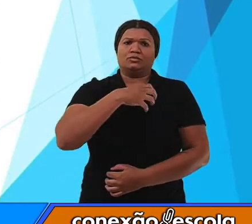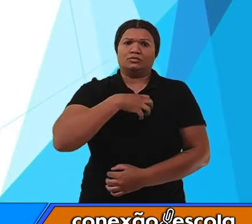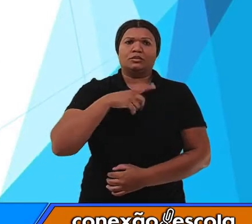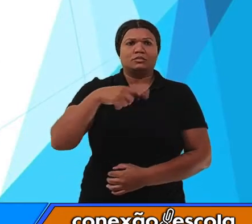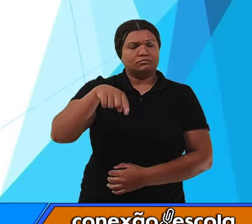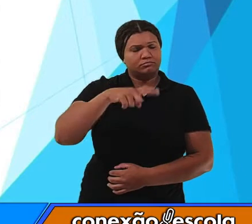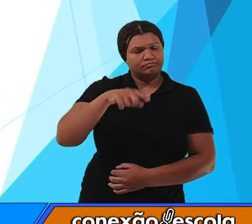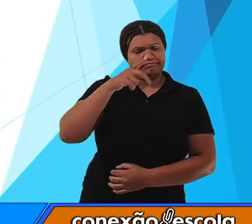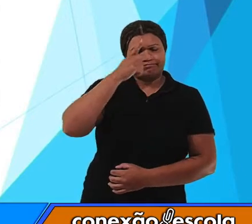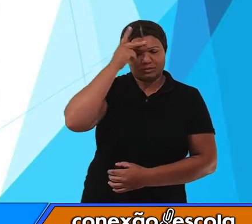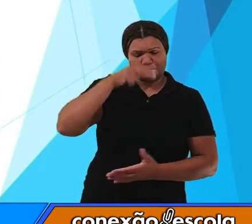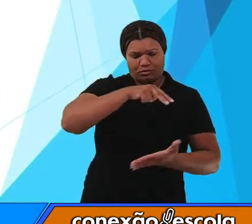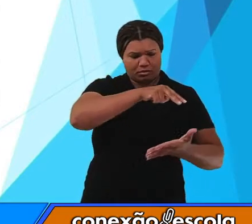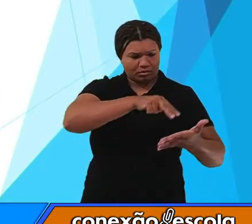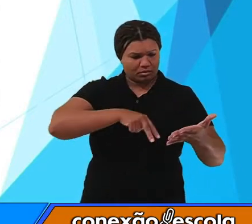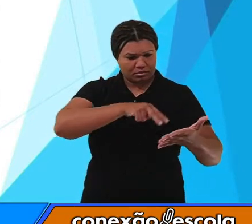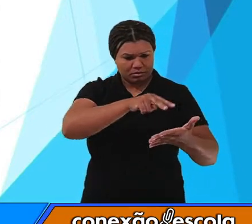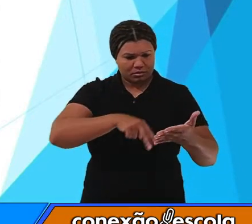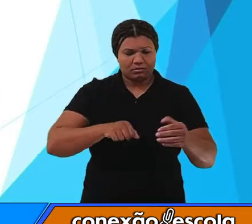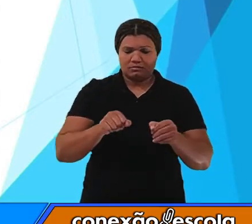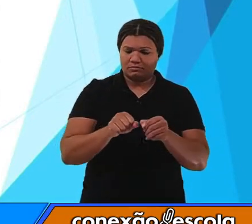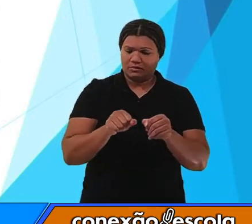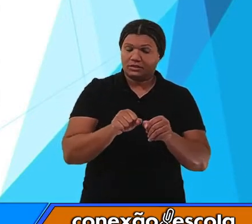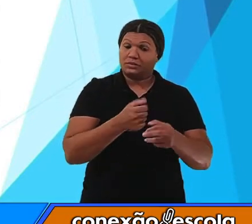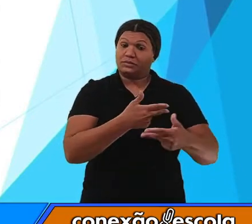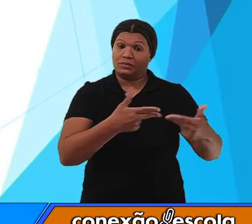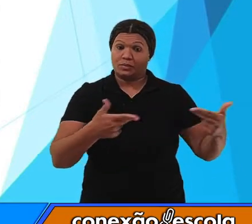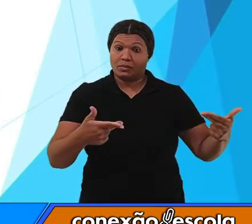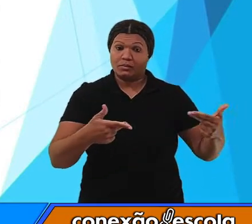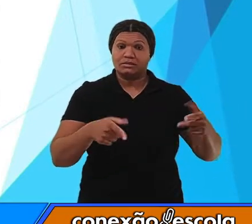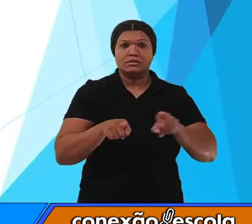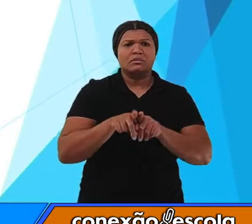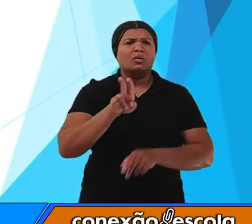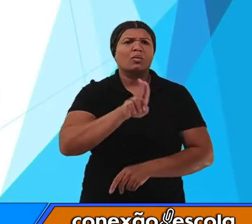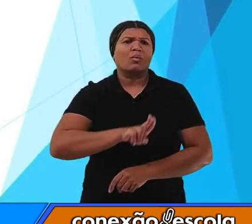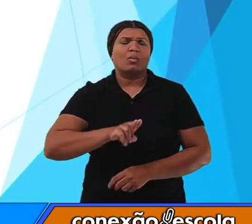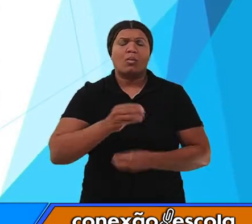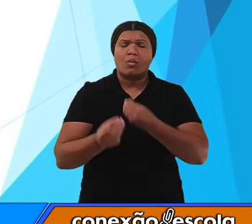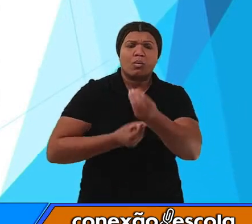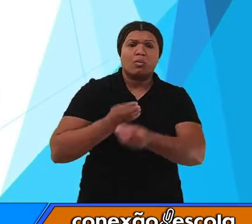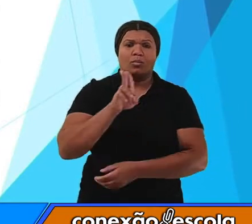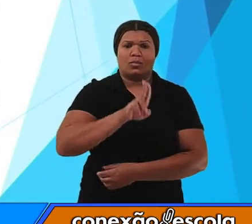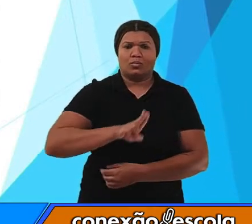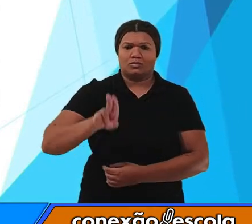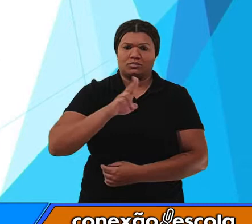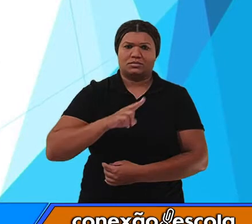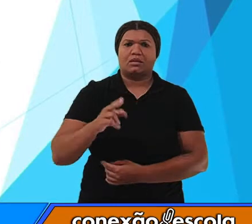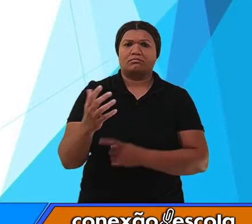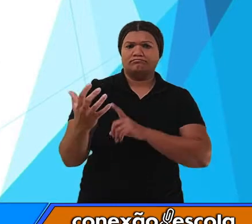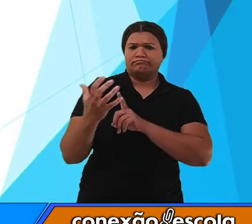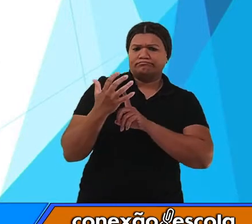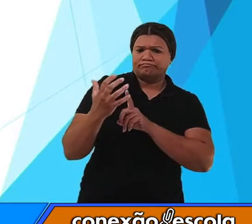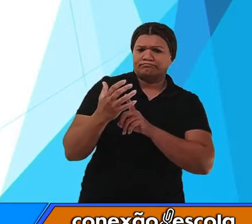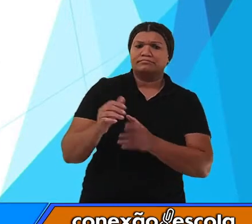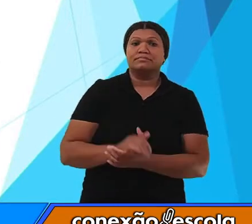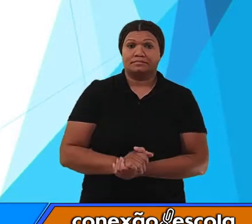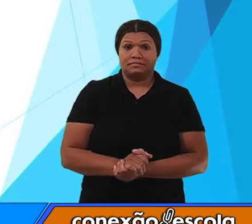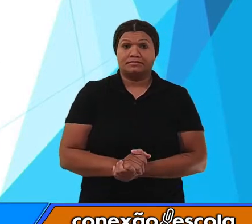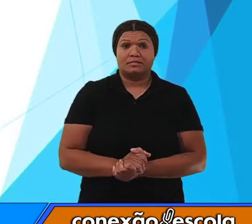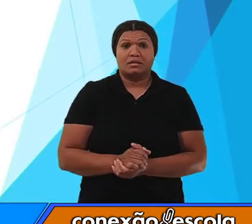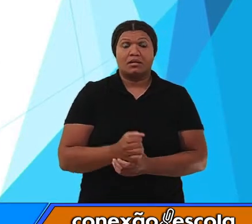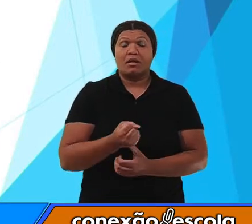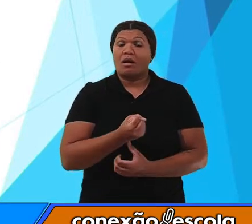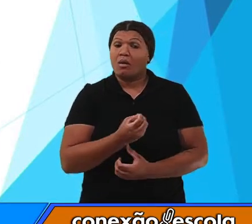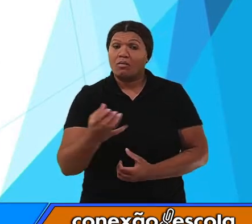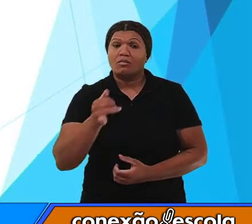o leitor a fazer algo e o uso da persuasão. Alguns exemplos